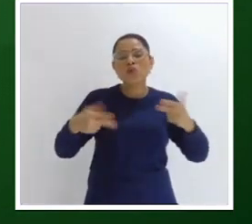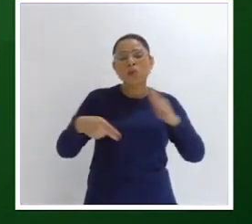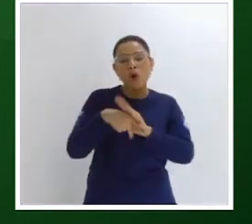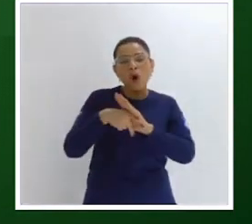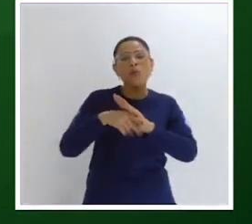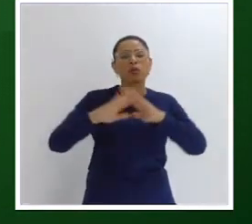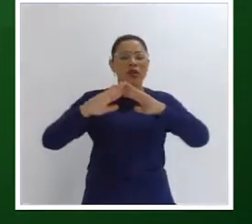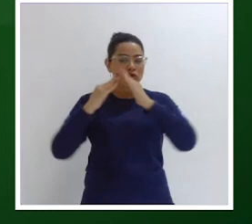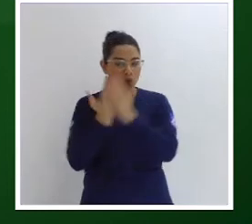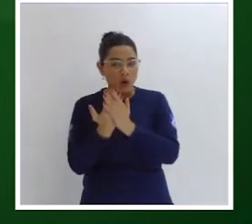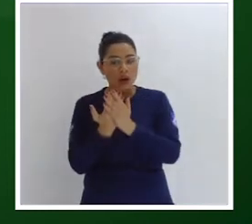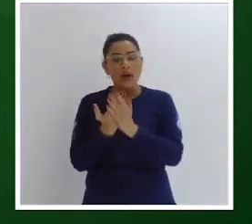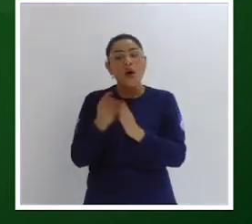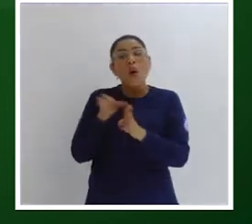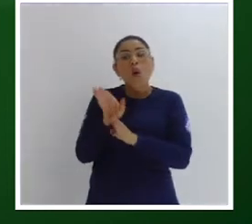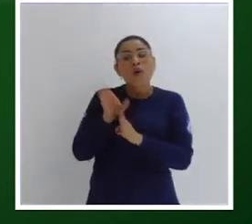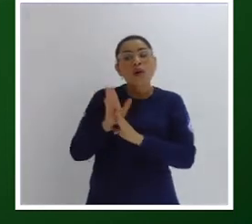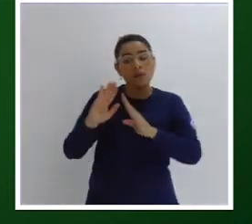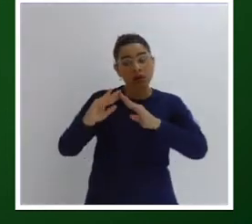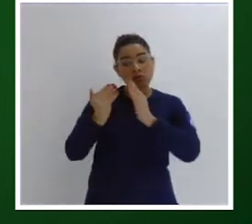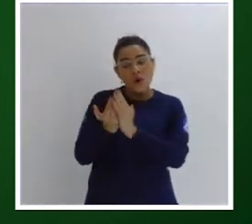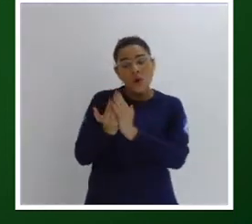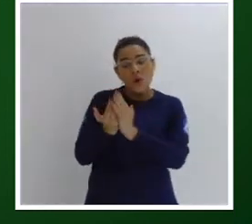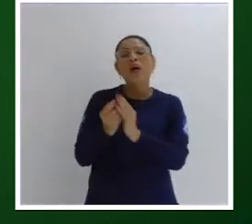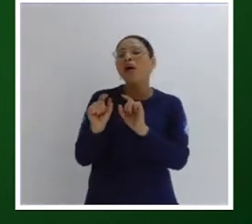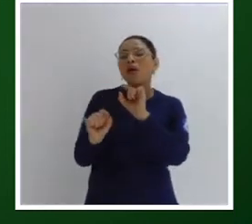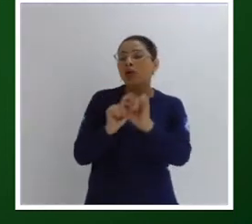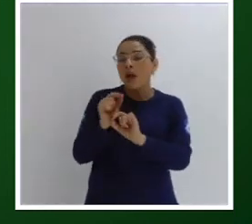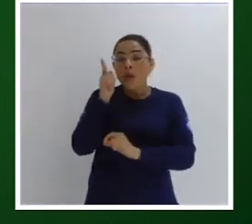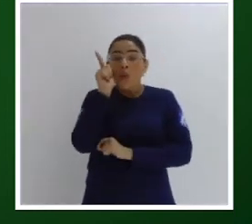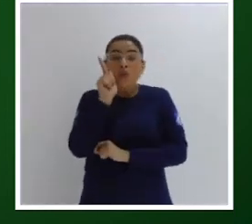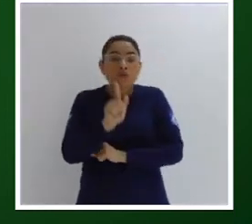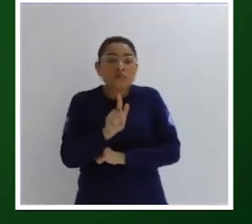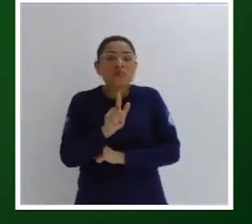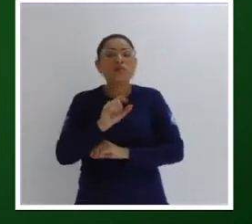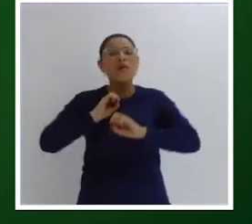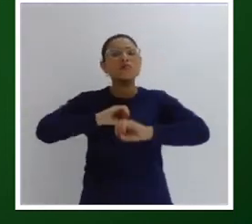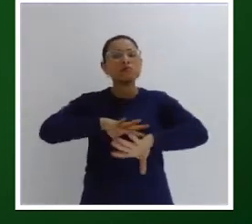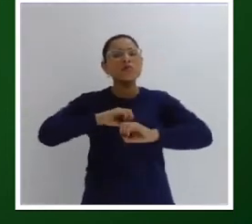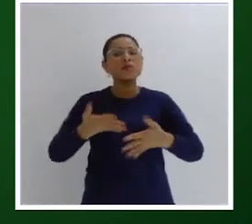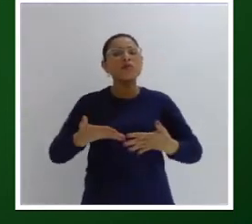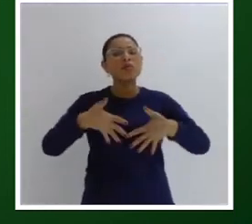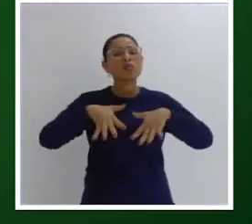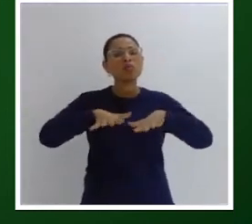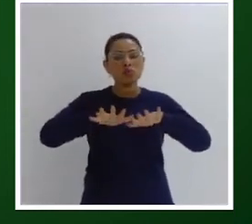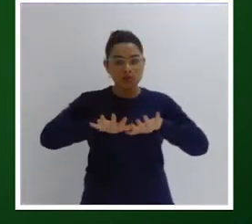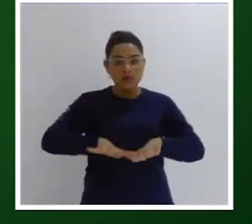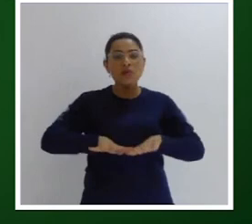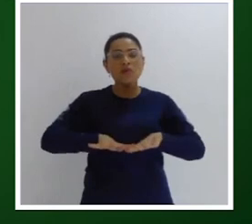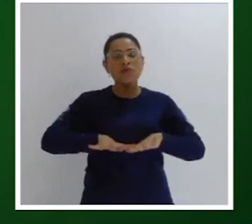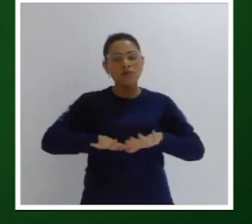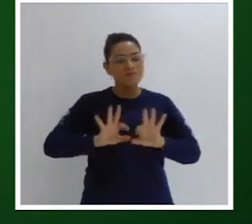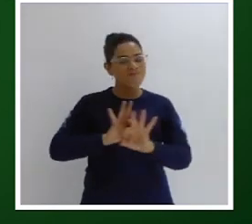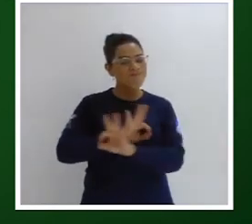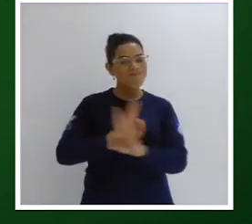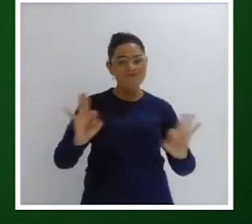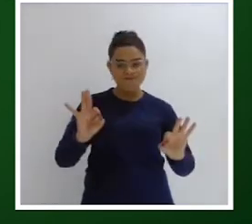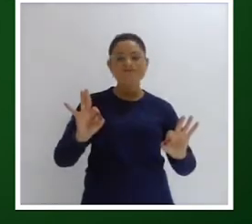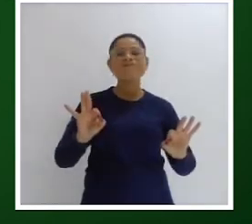orienta que a escola de quilha para que a gente consiga fazer um ensino inclusivo eficiente